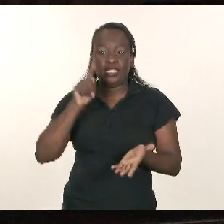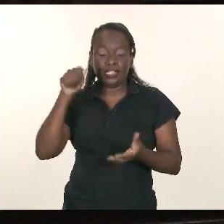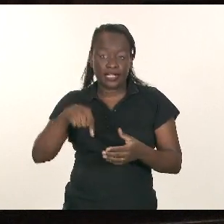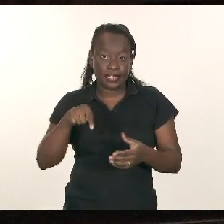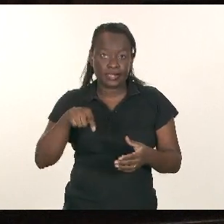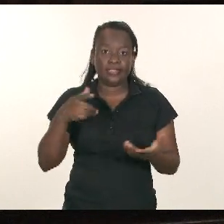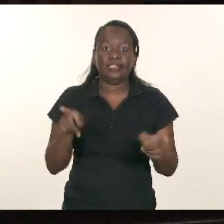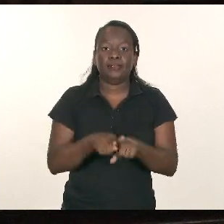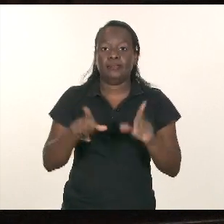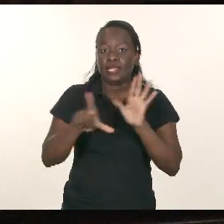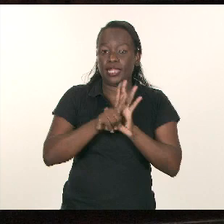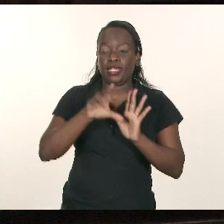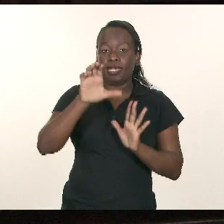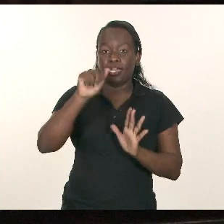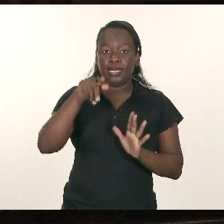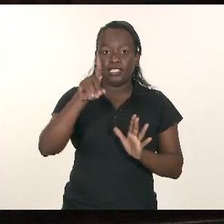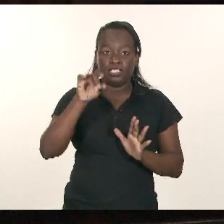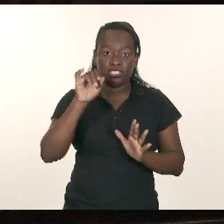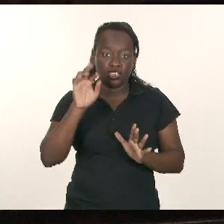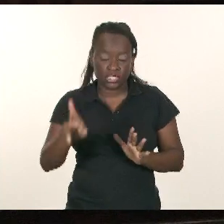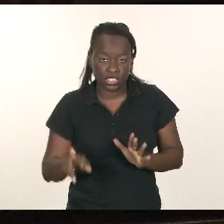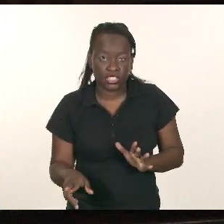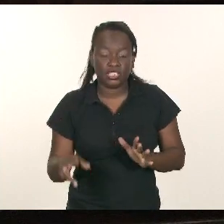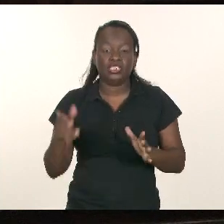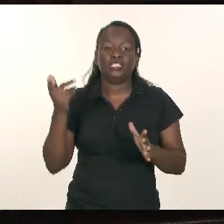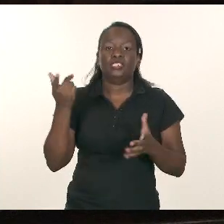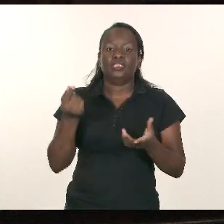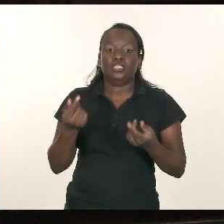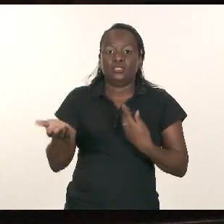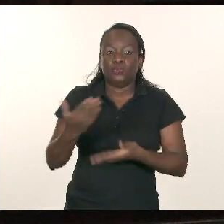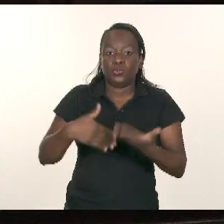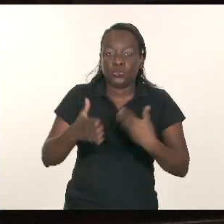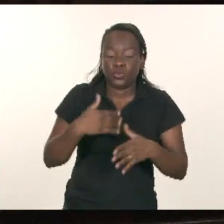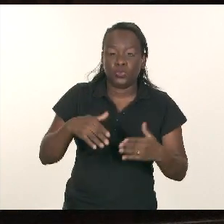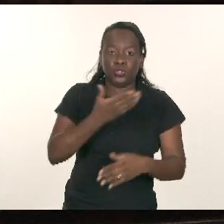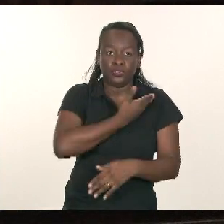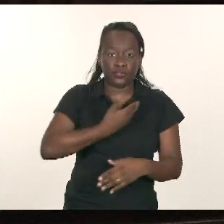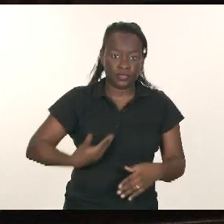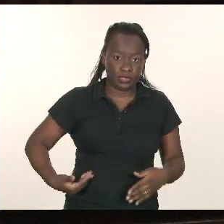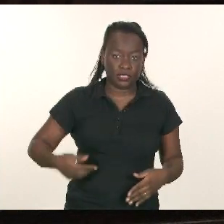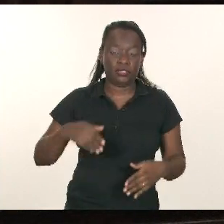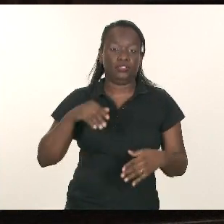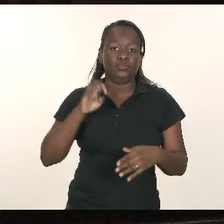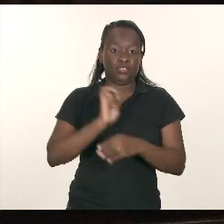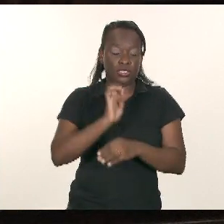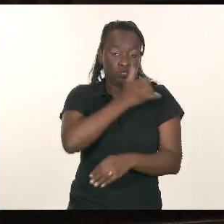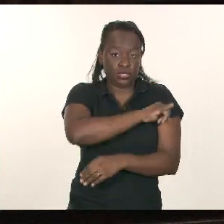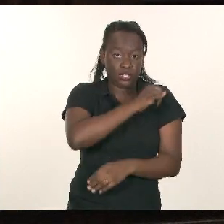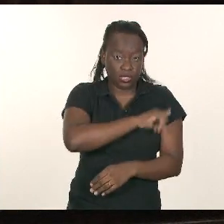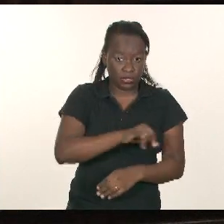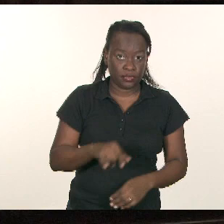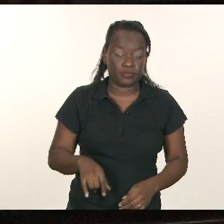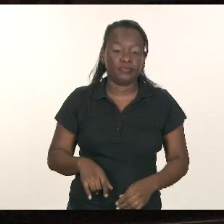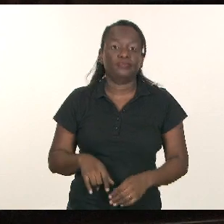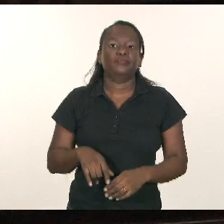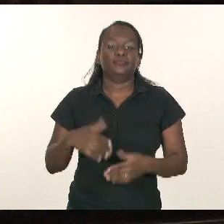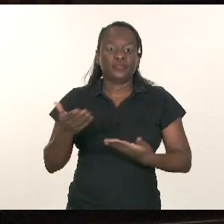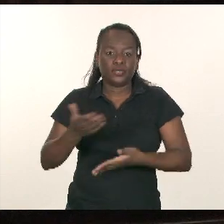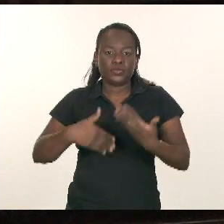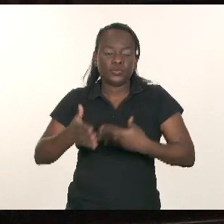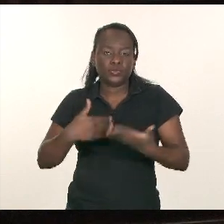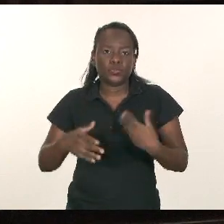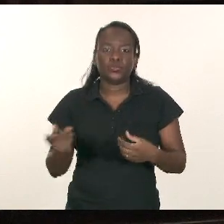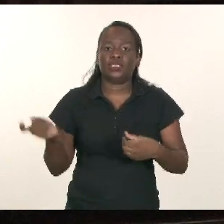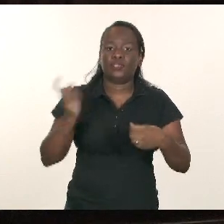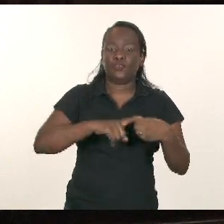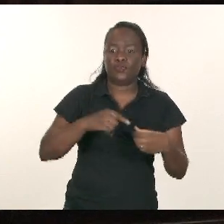Lei Candir, enfim, a arrecadação feita pela União aqui no estado do Rio de Janeiro, que arrecada muito e